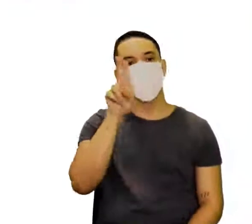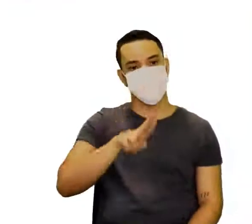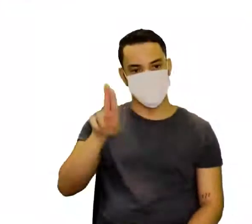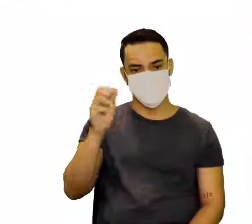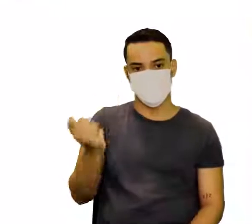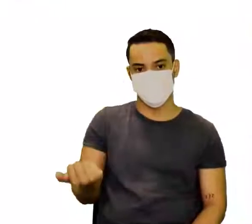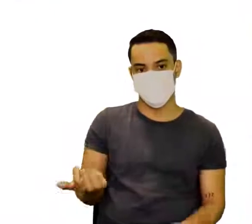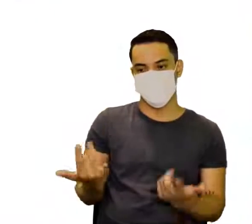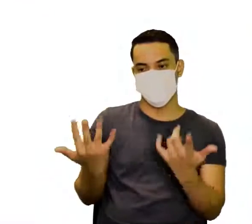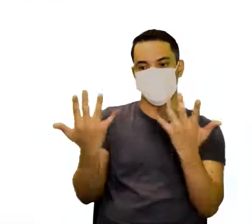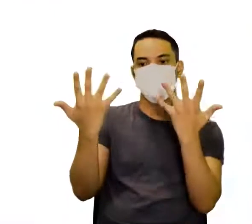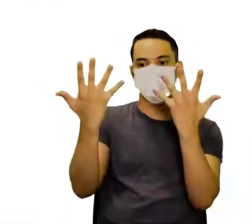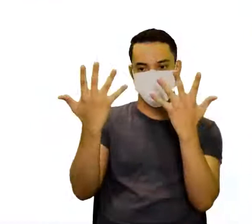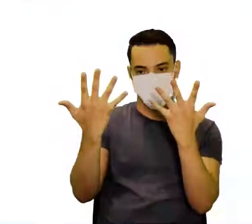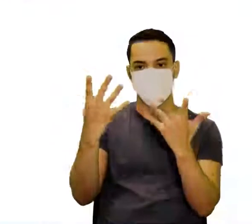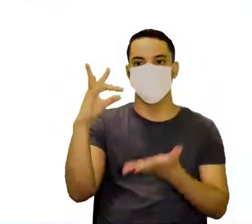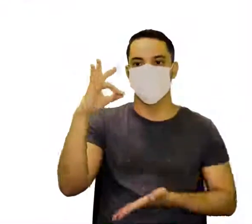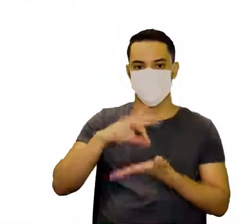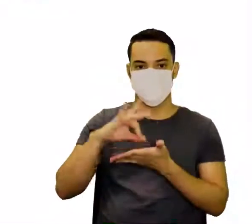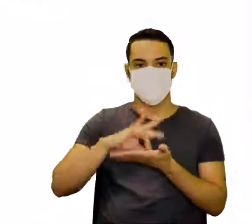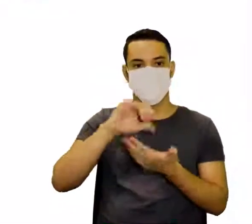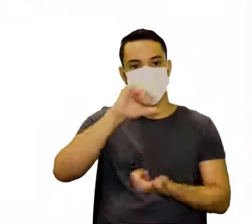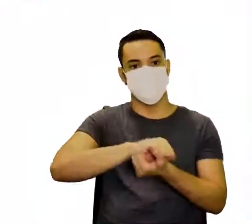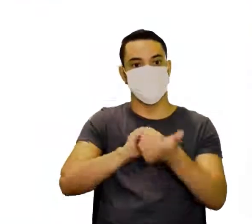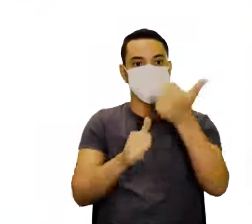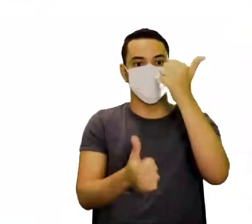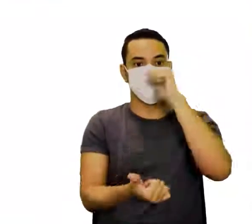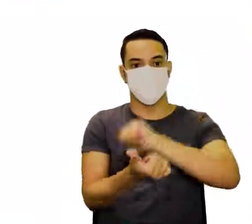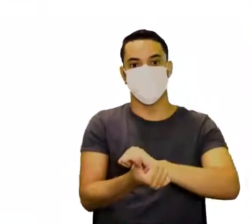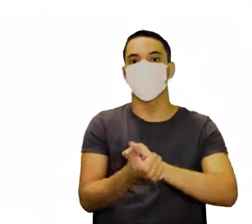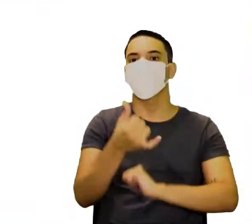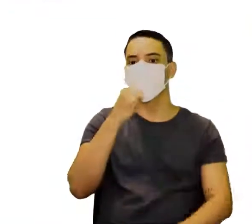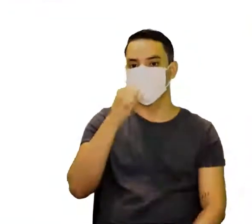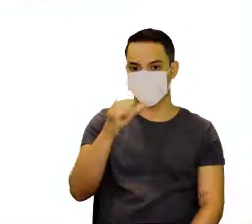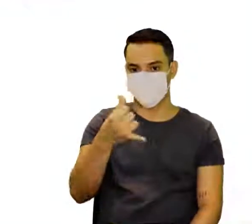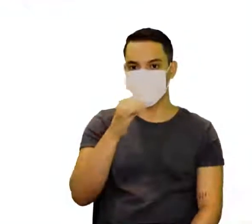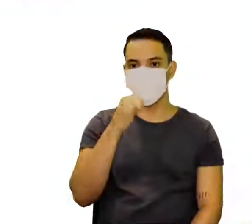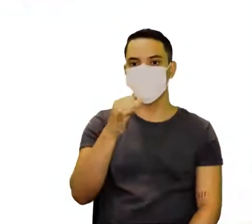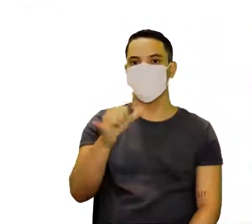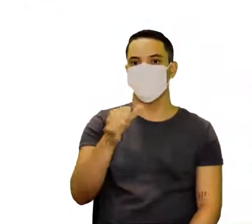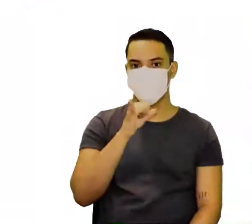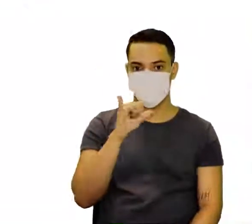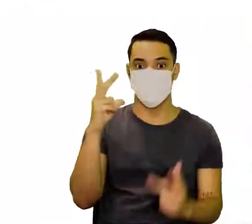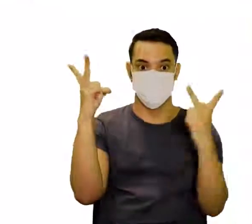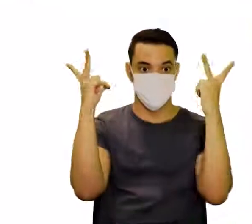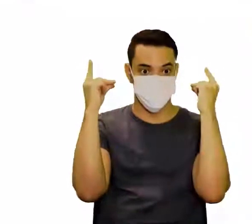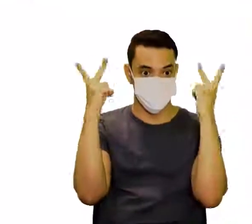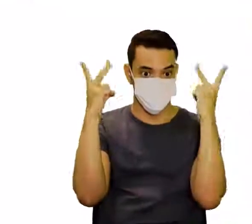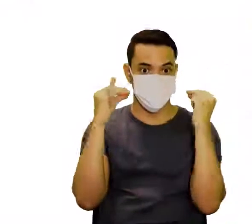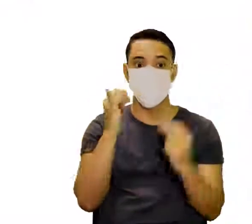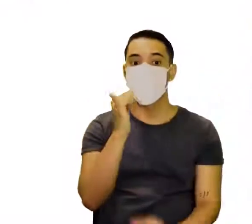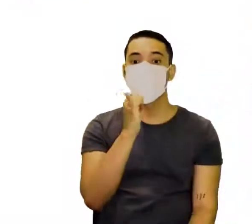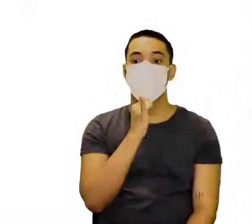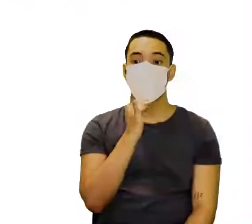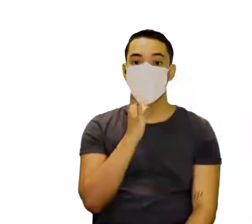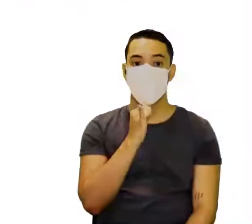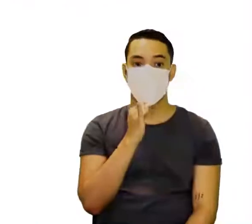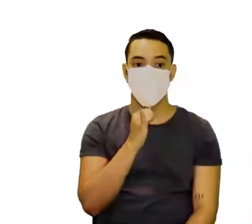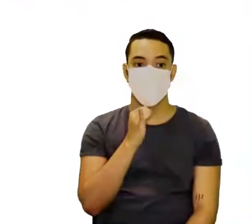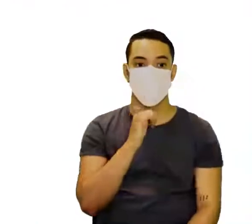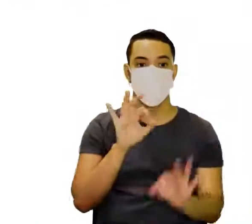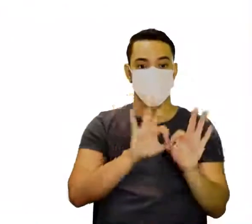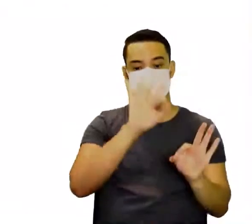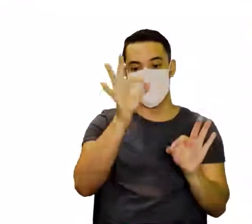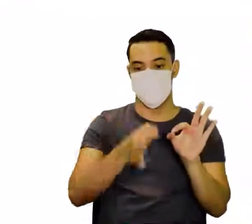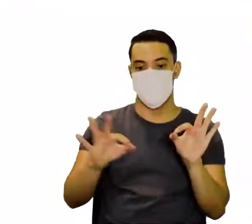energia térmica e a converte em energia o quê? Elétrica, ok? Exemplos, pessoal.